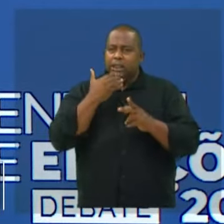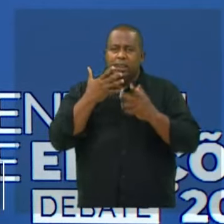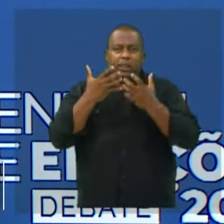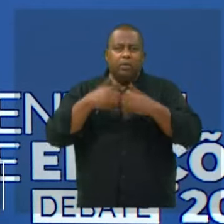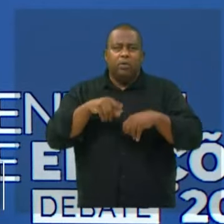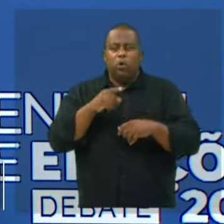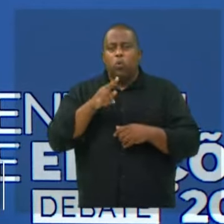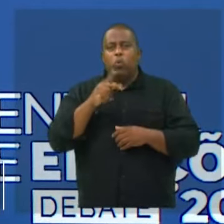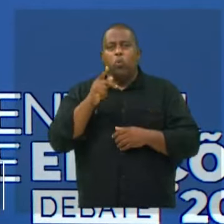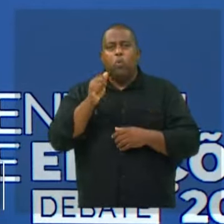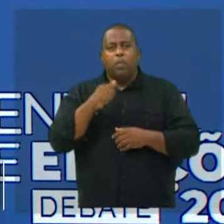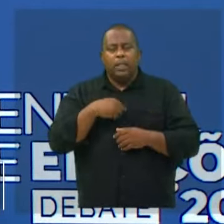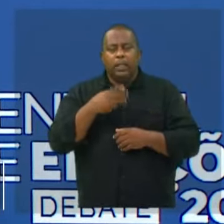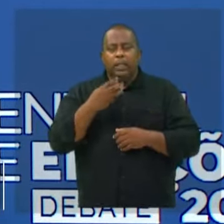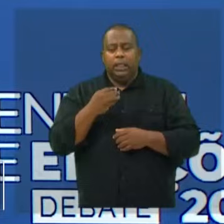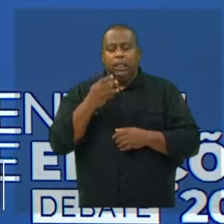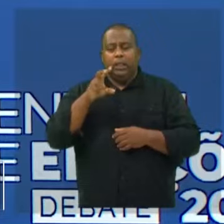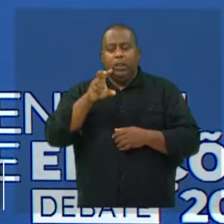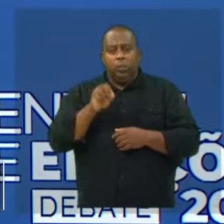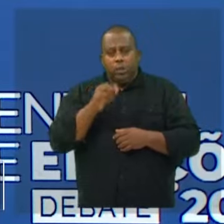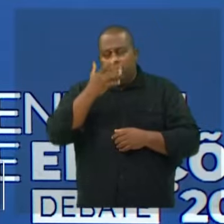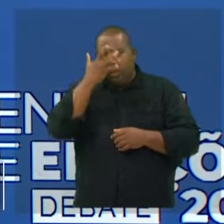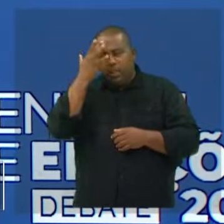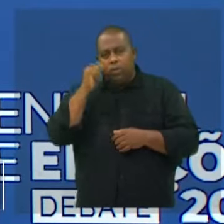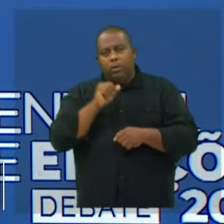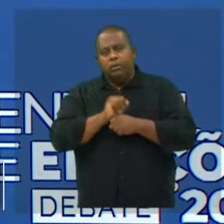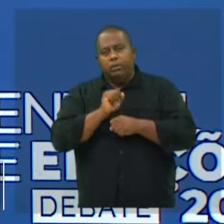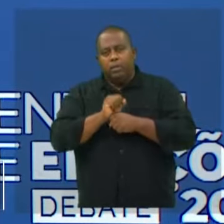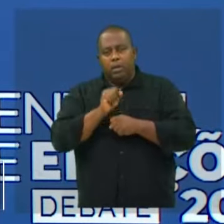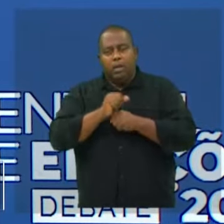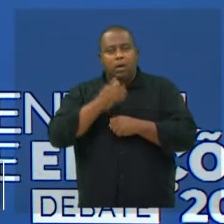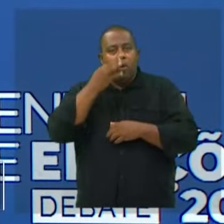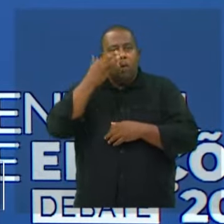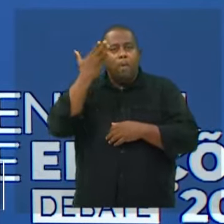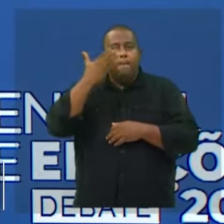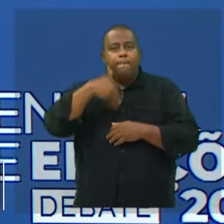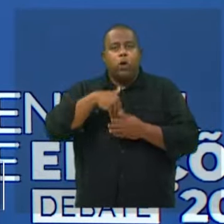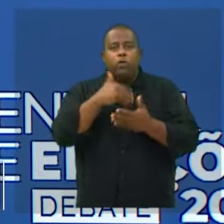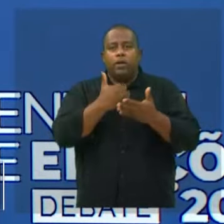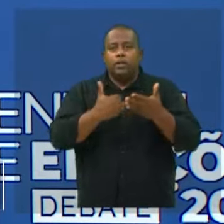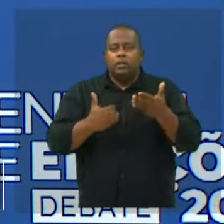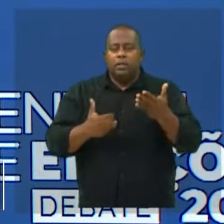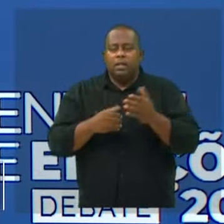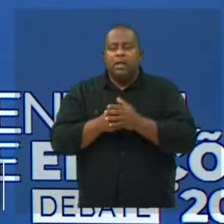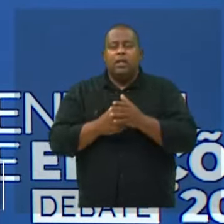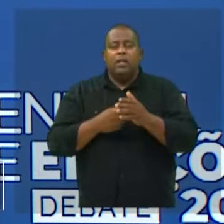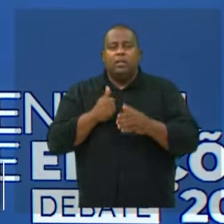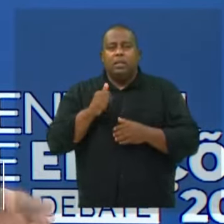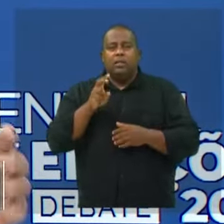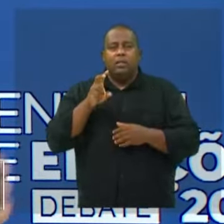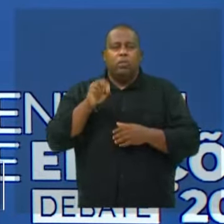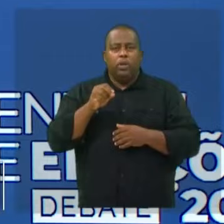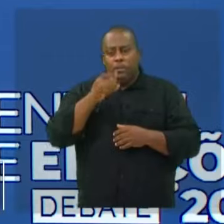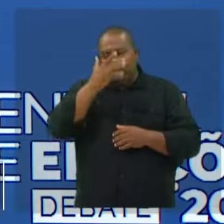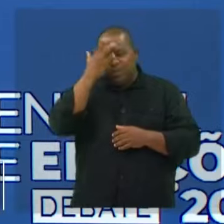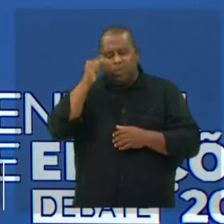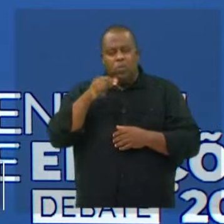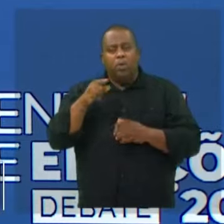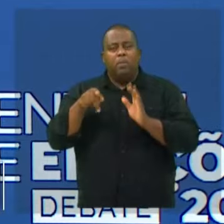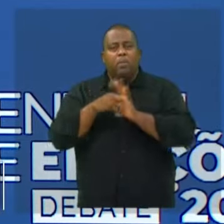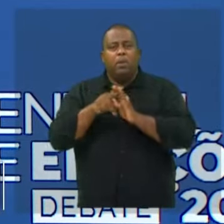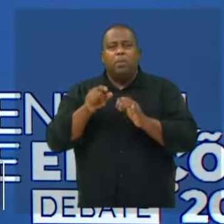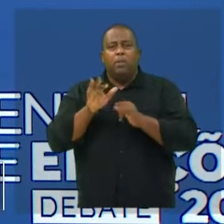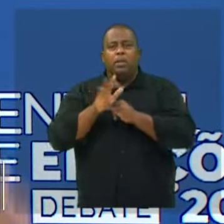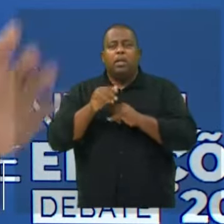40 50 pacientes aguardando e esse dado ele é real foram 150 Camaçari ses que morreram aguardando essa maldita